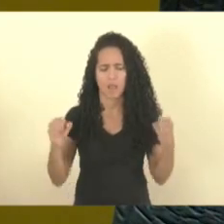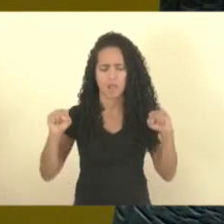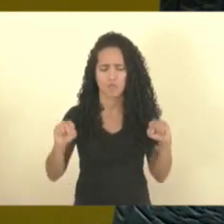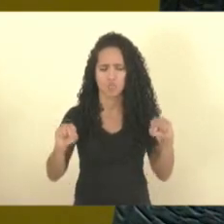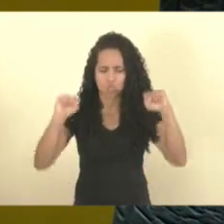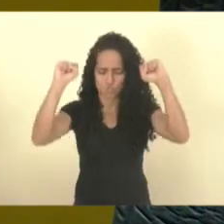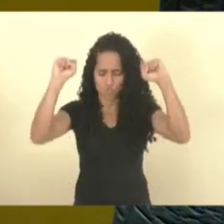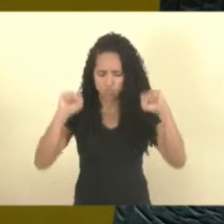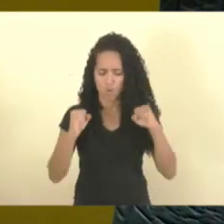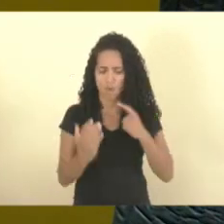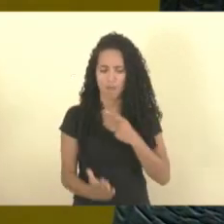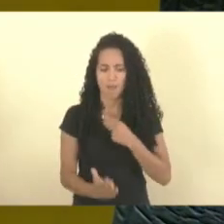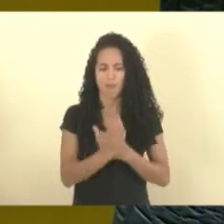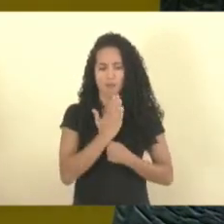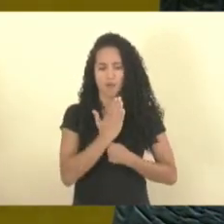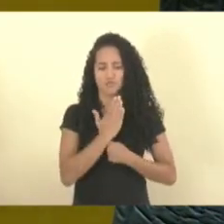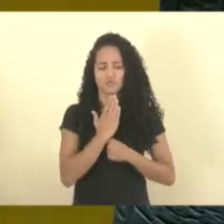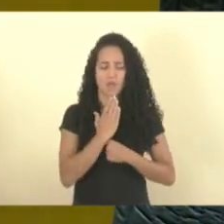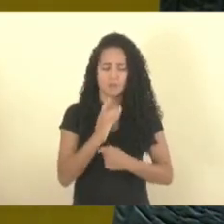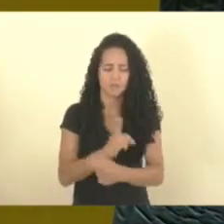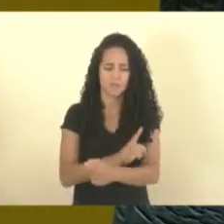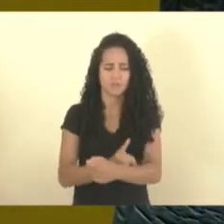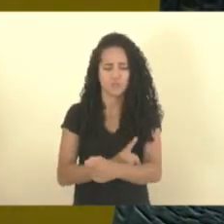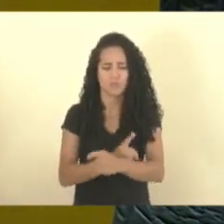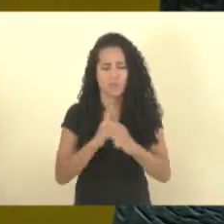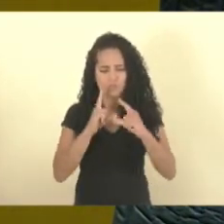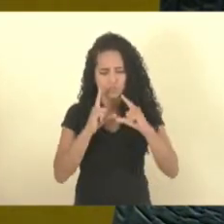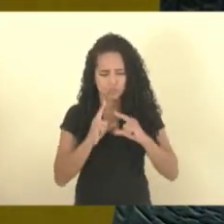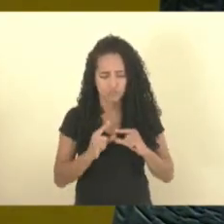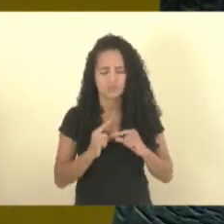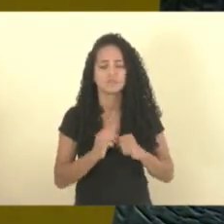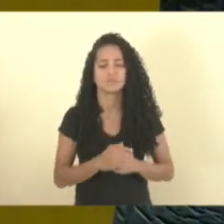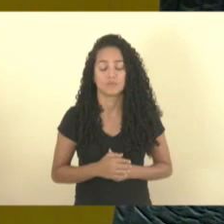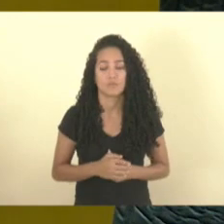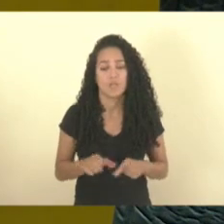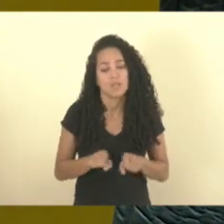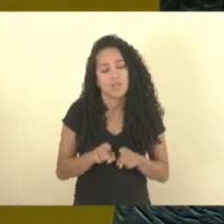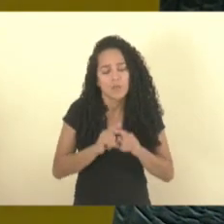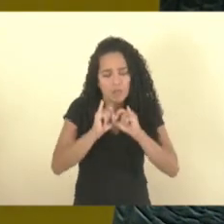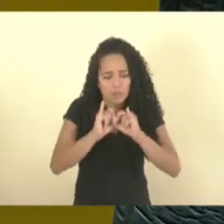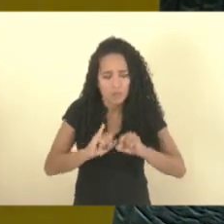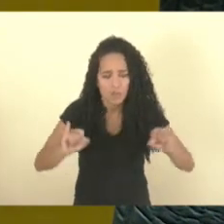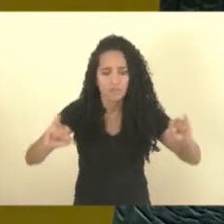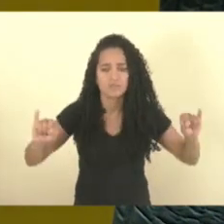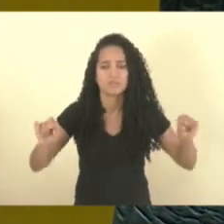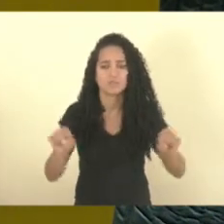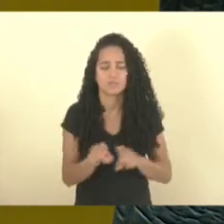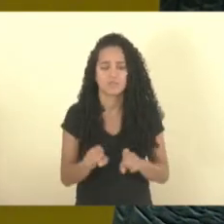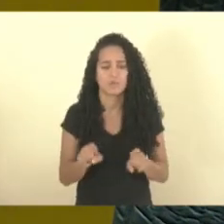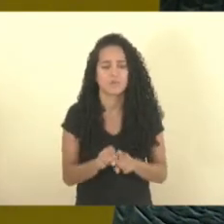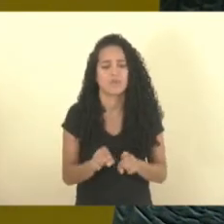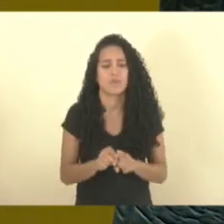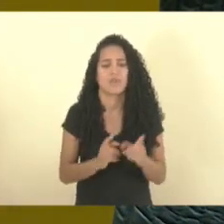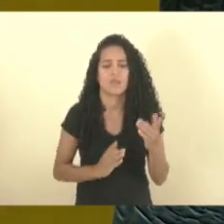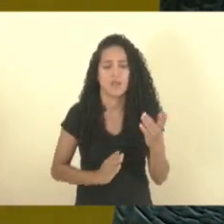crianças, jovens e adolescentes. Por isso eu parabenizo demais o deputado Alexandre Chambinho e eu relato